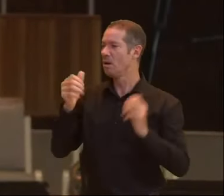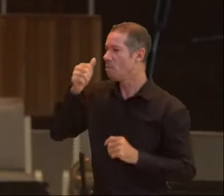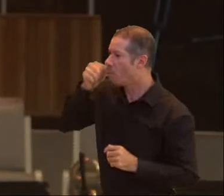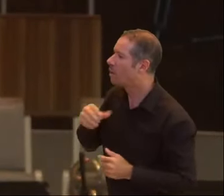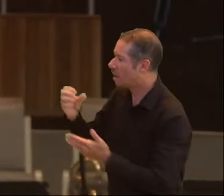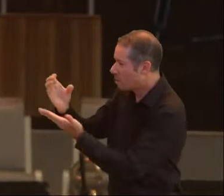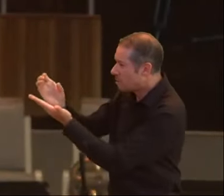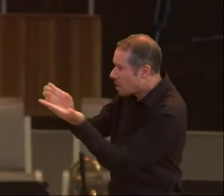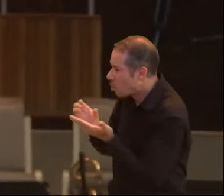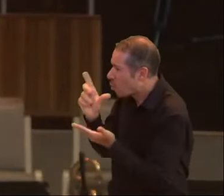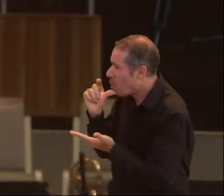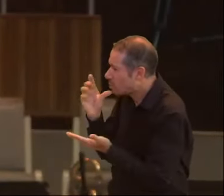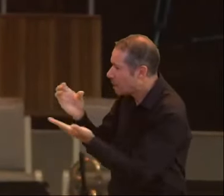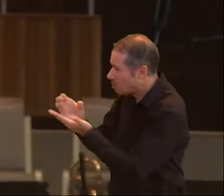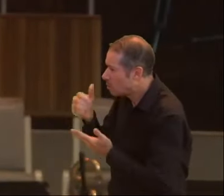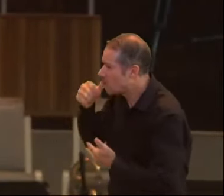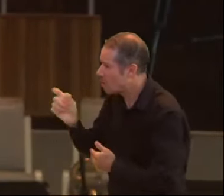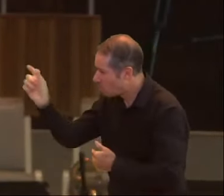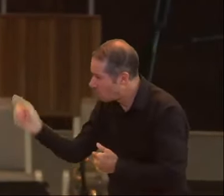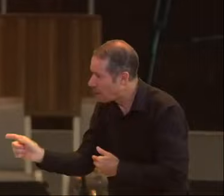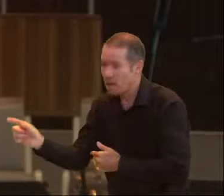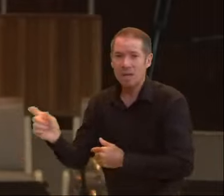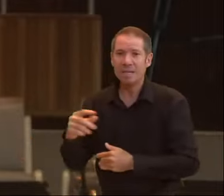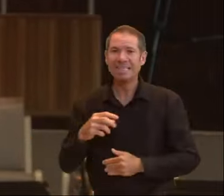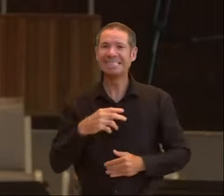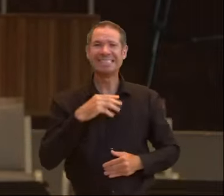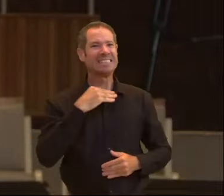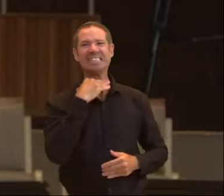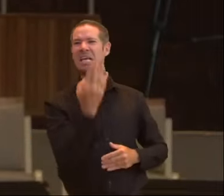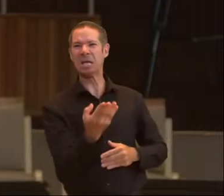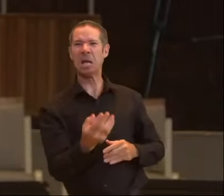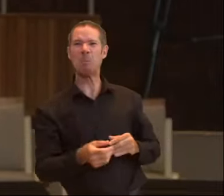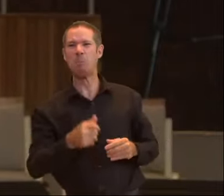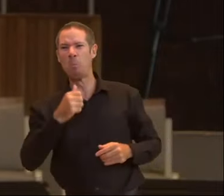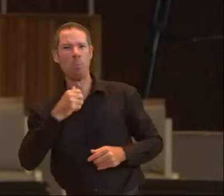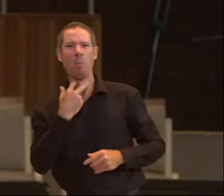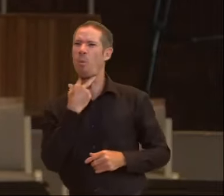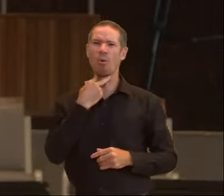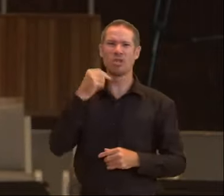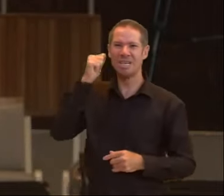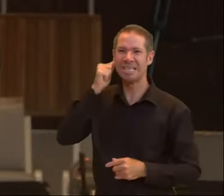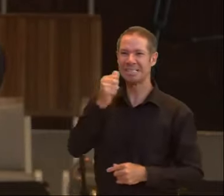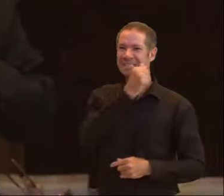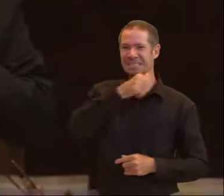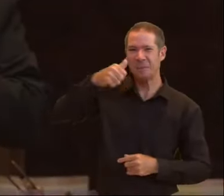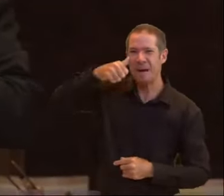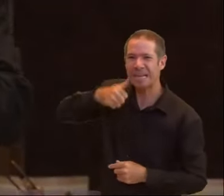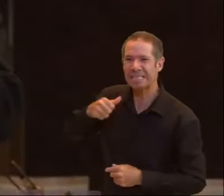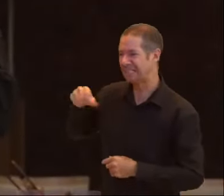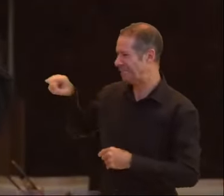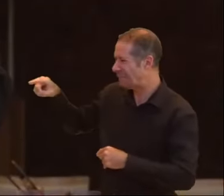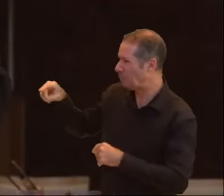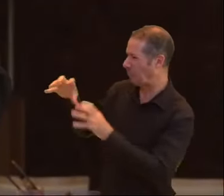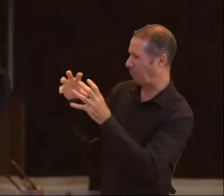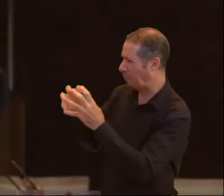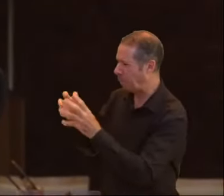aí. Ele nem podia falar com aquela mulher, porque era samaritana, era imunda, eram outros povos.